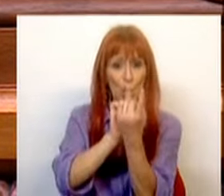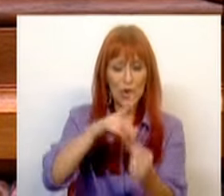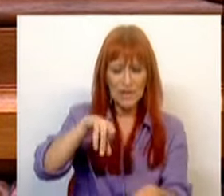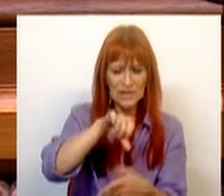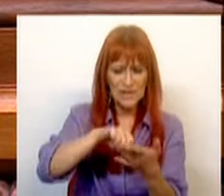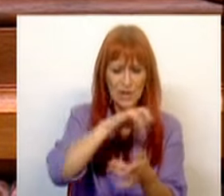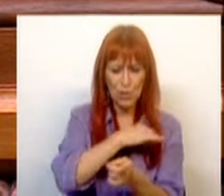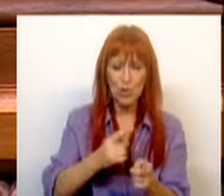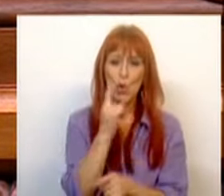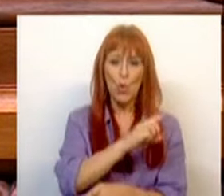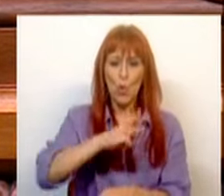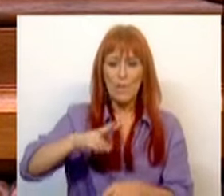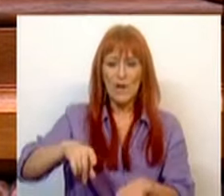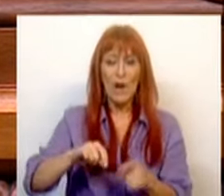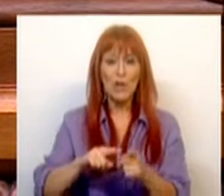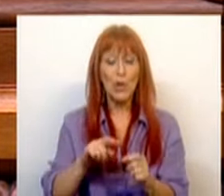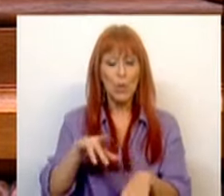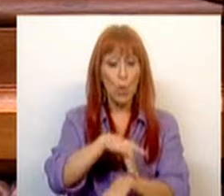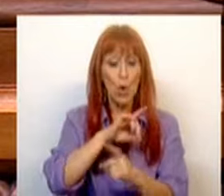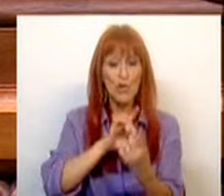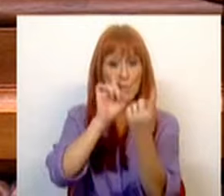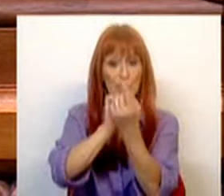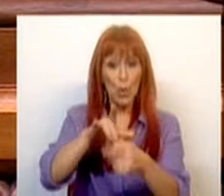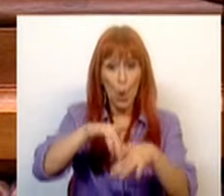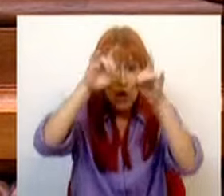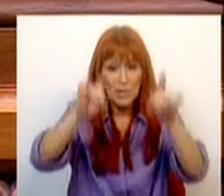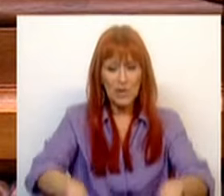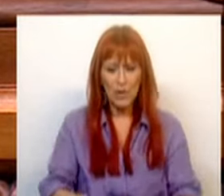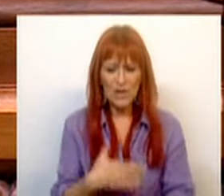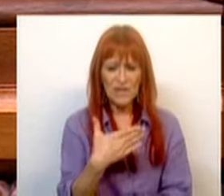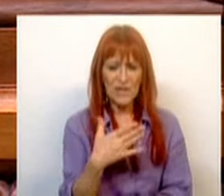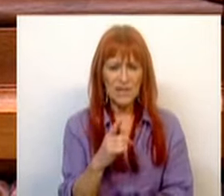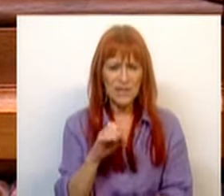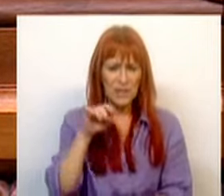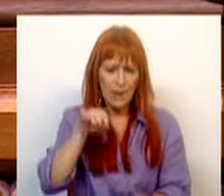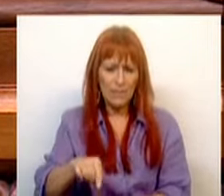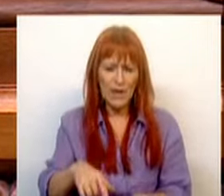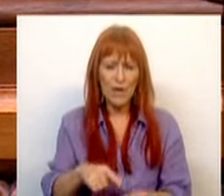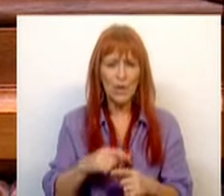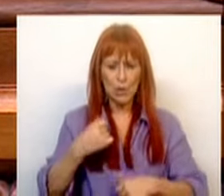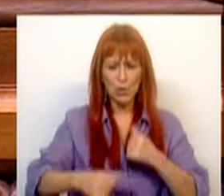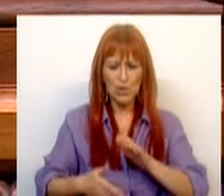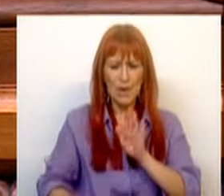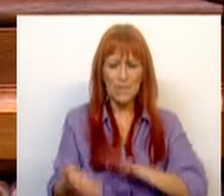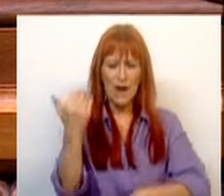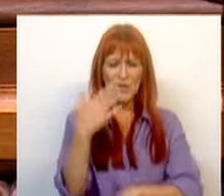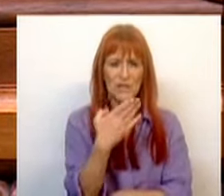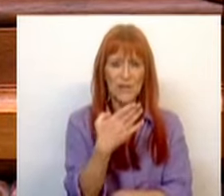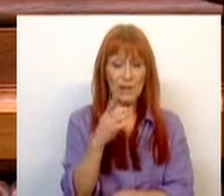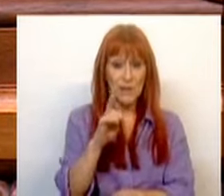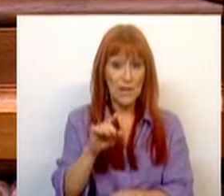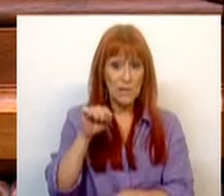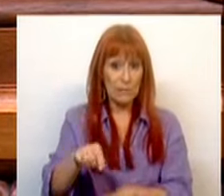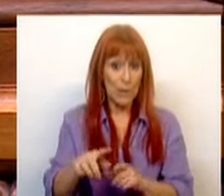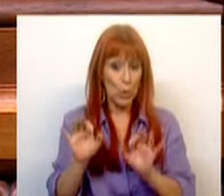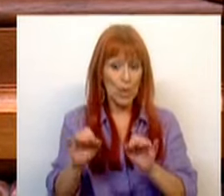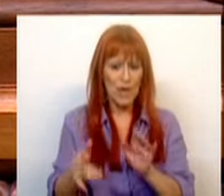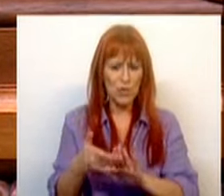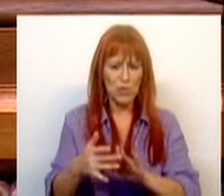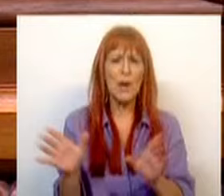mais 1 milhão de consultas nos hospitais, mais 160 mil cirurgias e atendemos mais 76 mil cuidados de urgência.